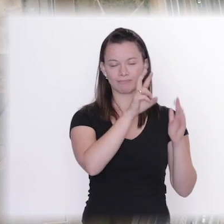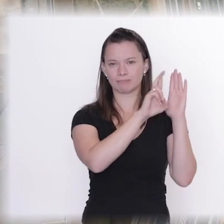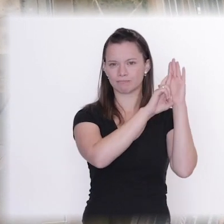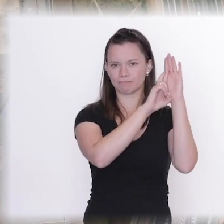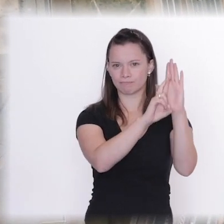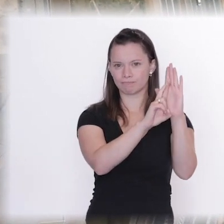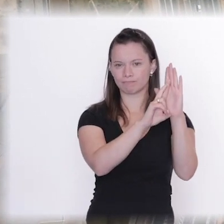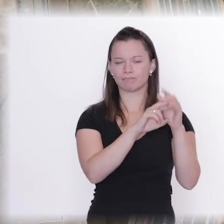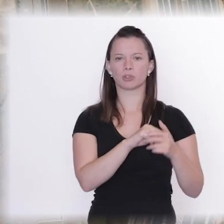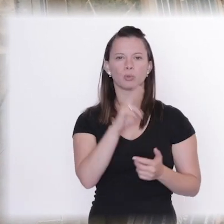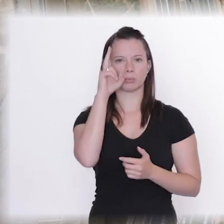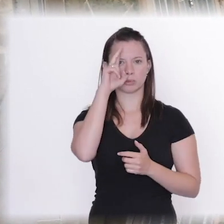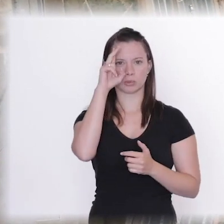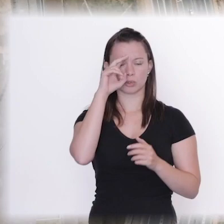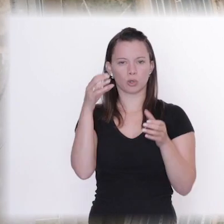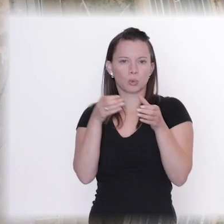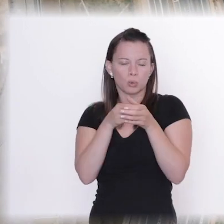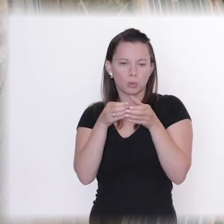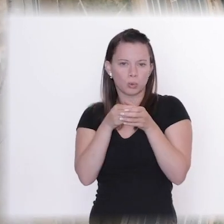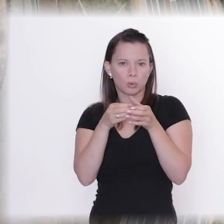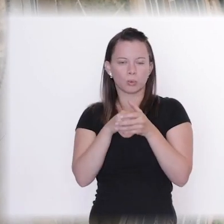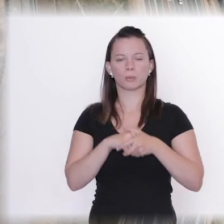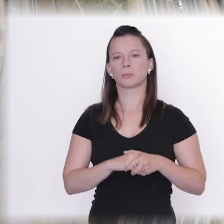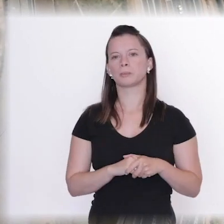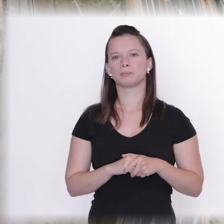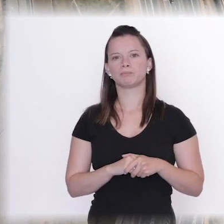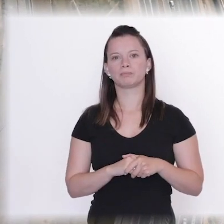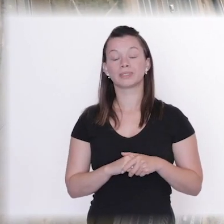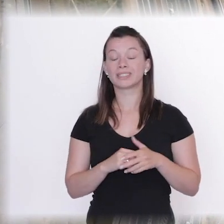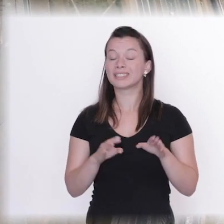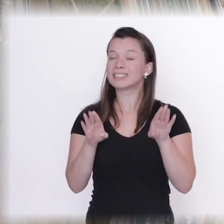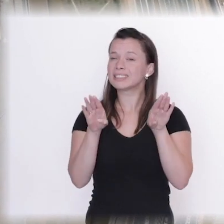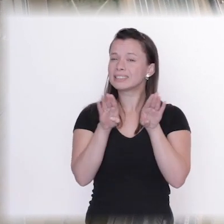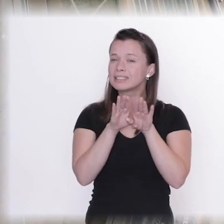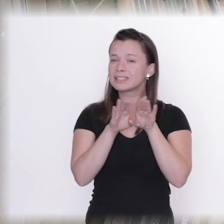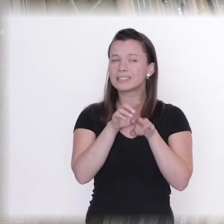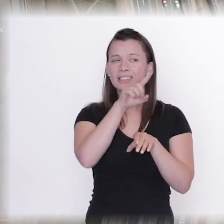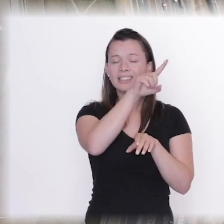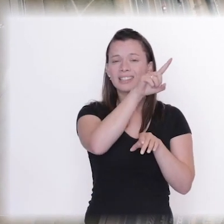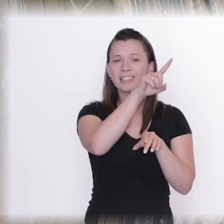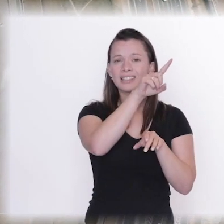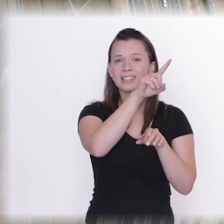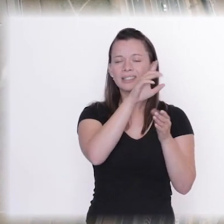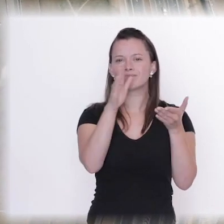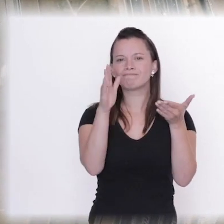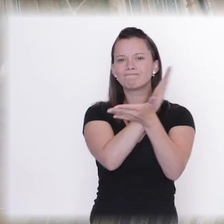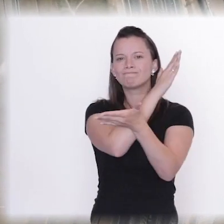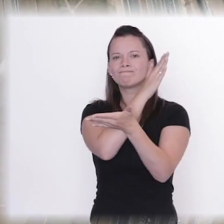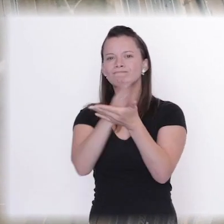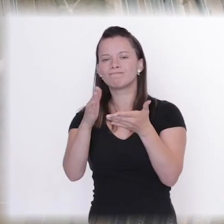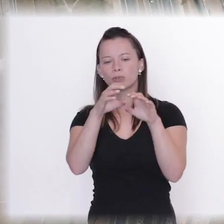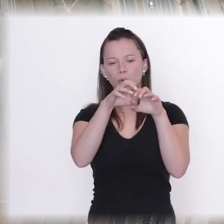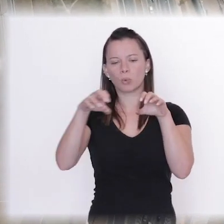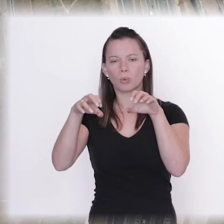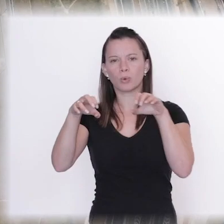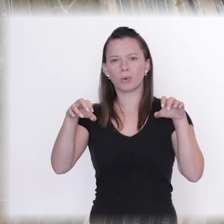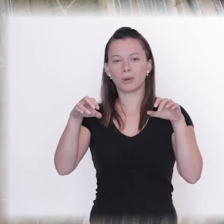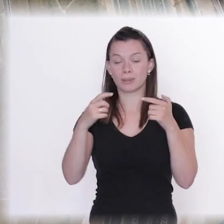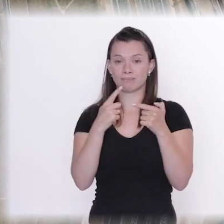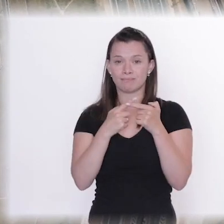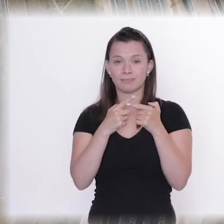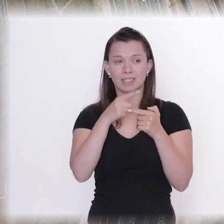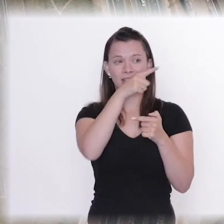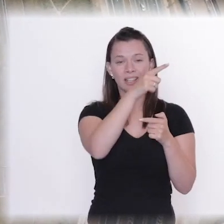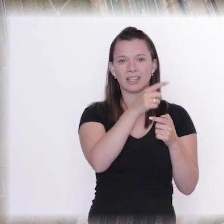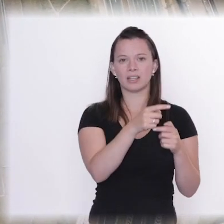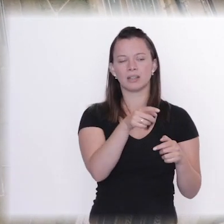história coletiva. Ao mesmo tempo em que ele perverte também essa história, assim, né? Porque ele vira um monumento de